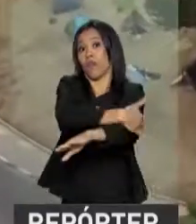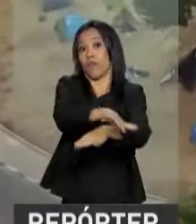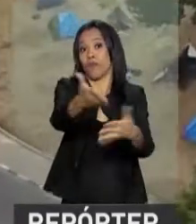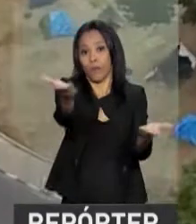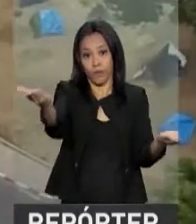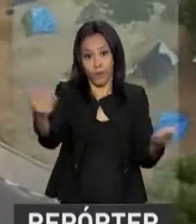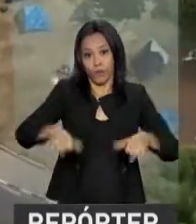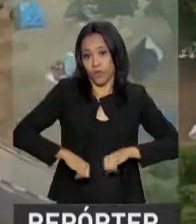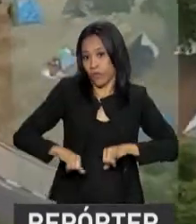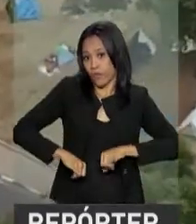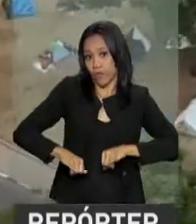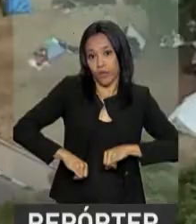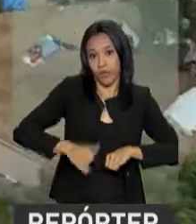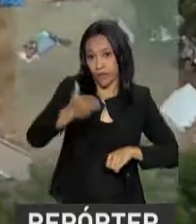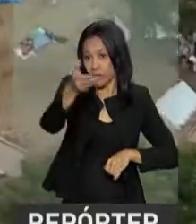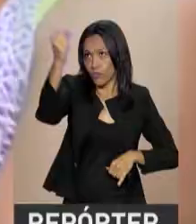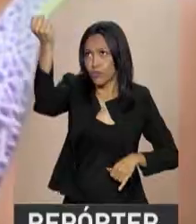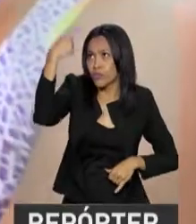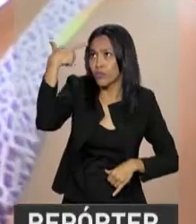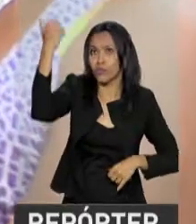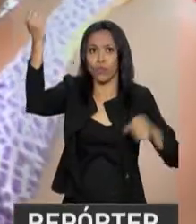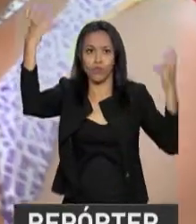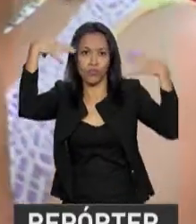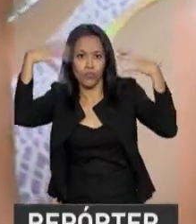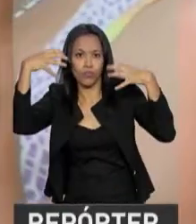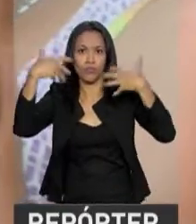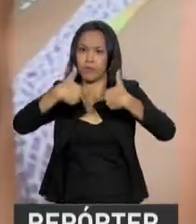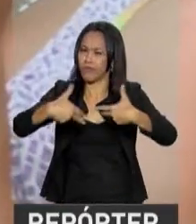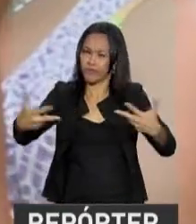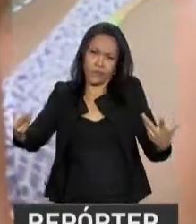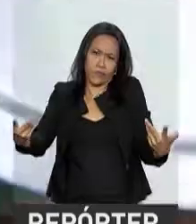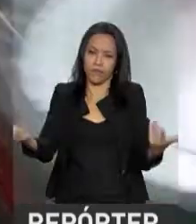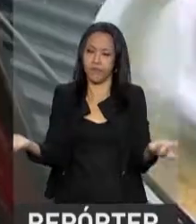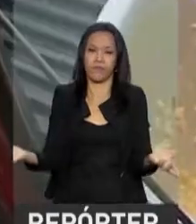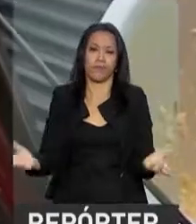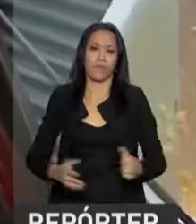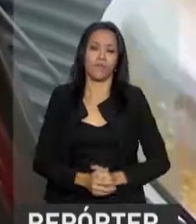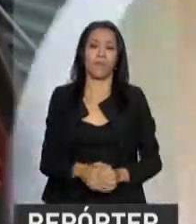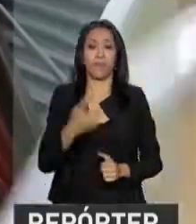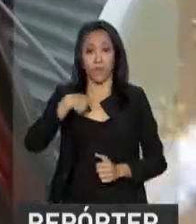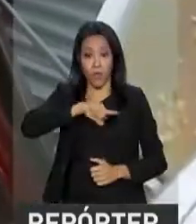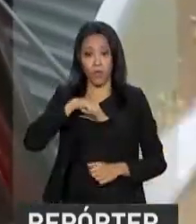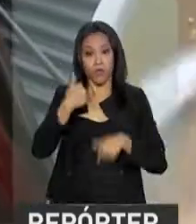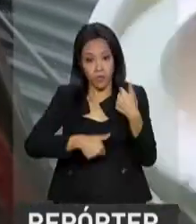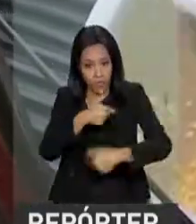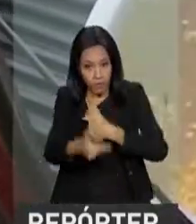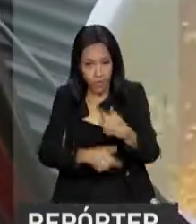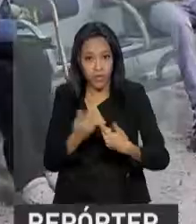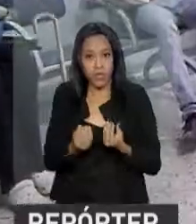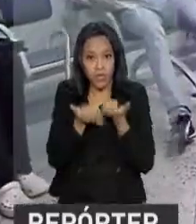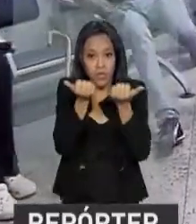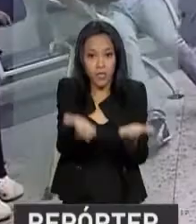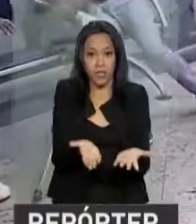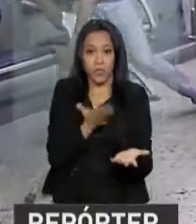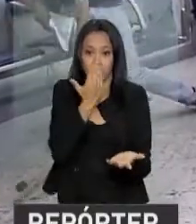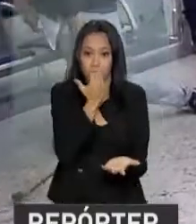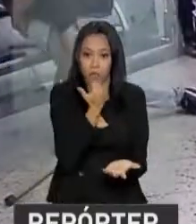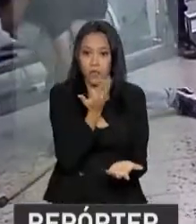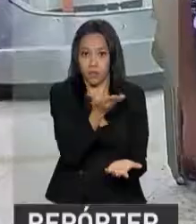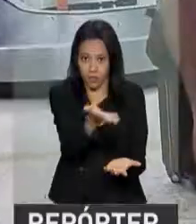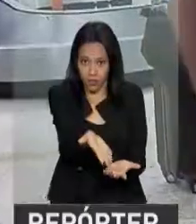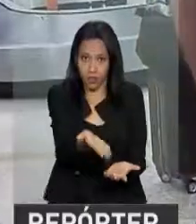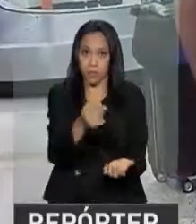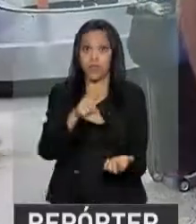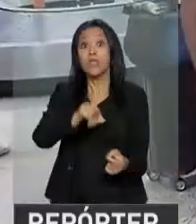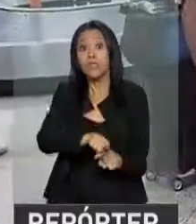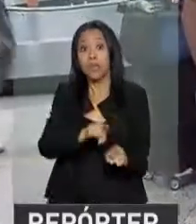sofrendo as intempéries do sol o da chuva enfim estamos atuando lá também com a alimentação e com